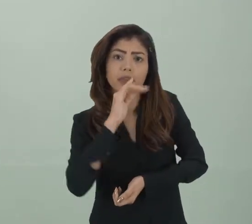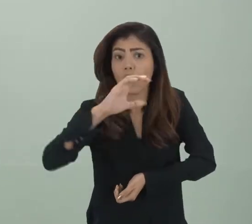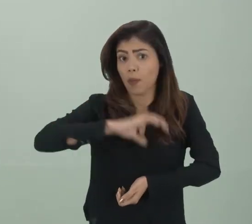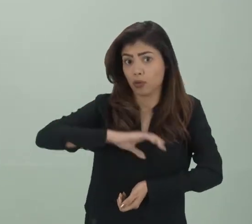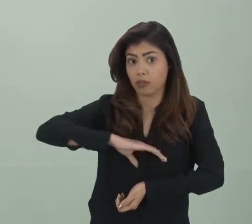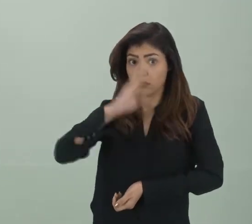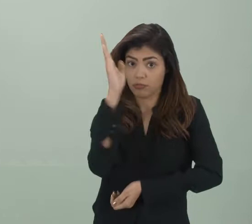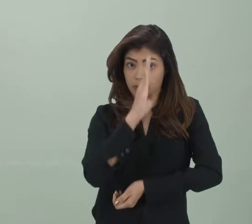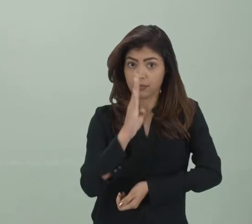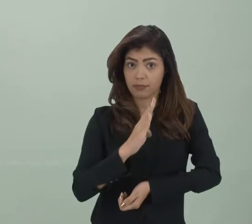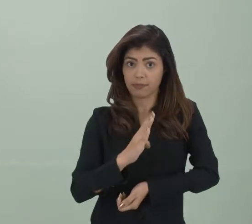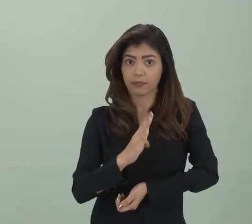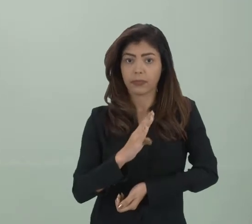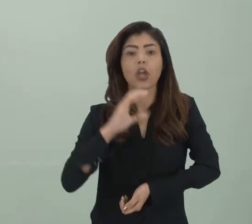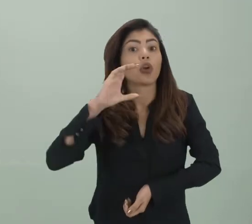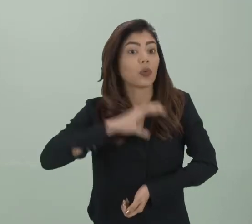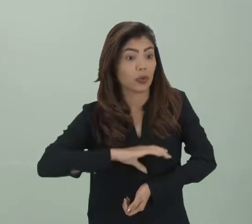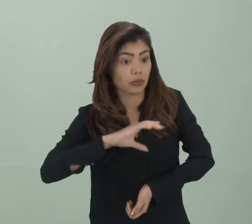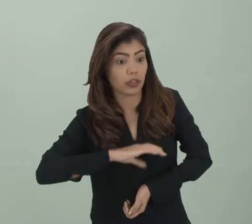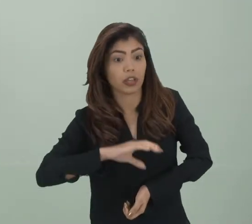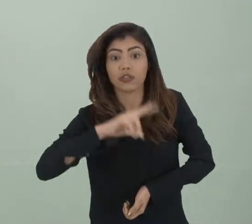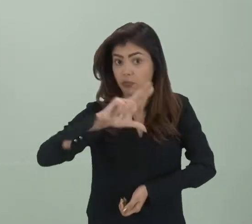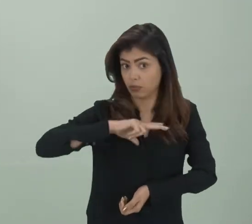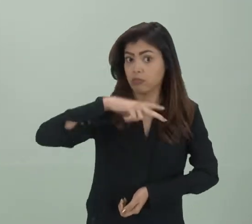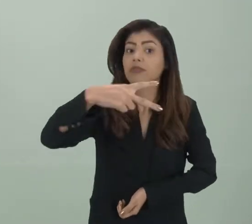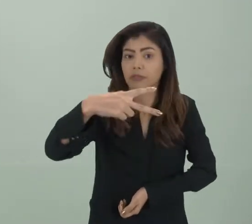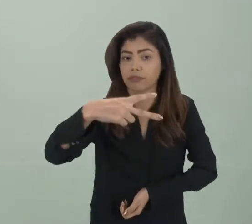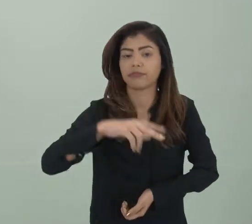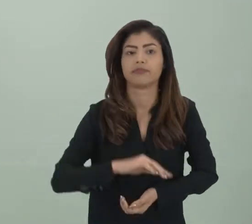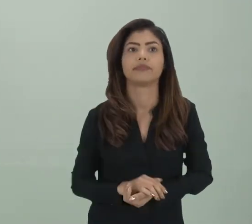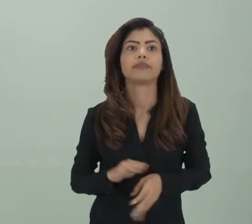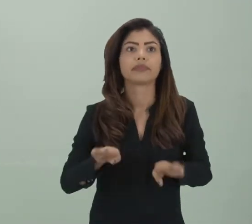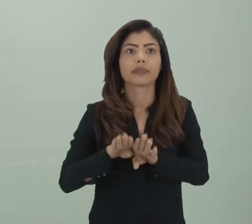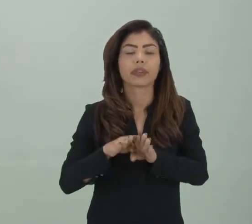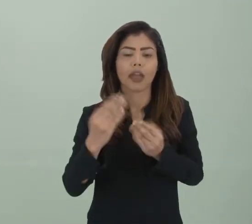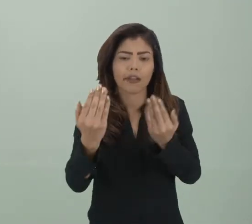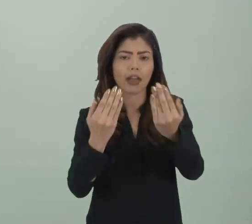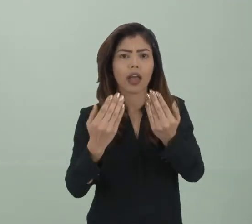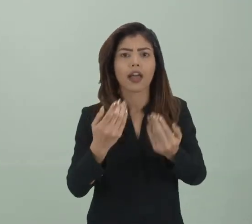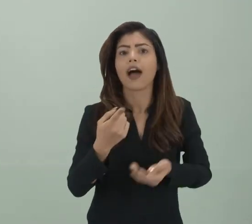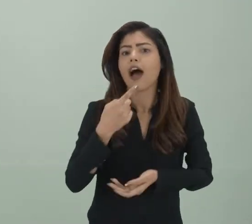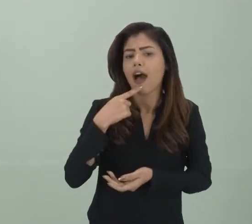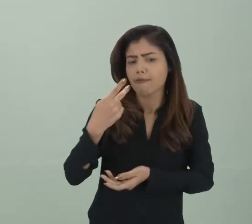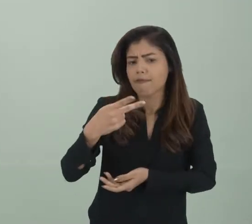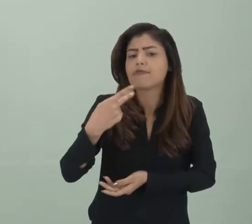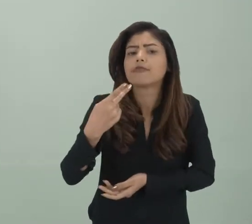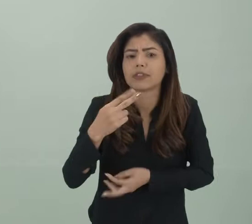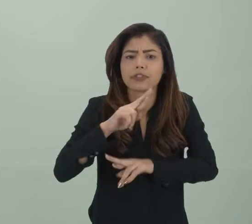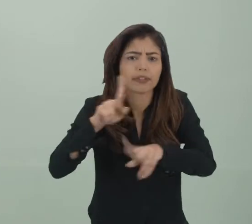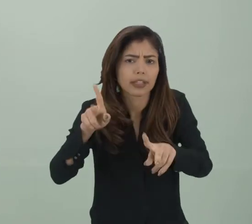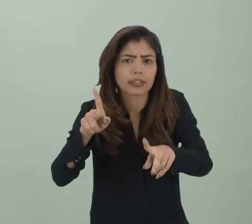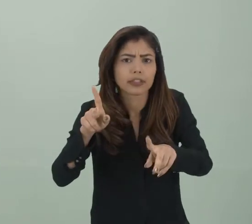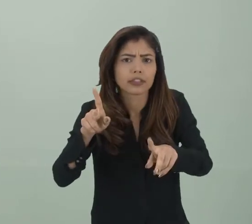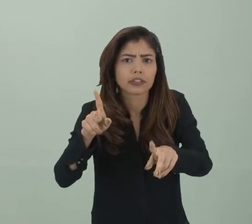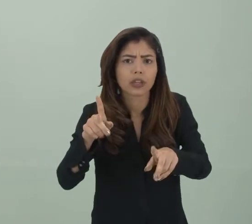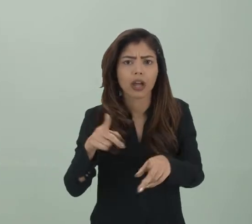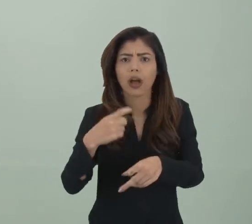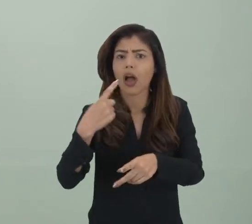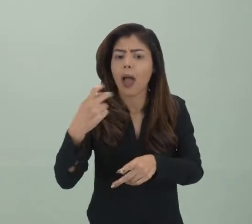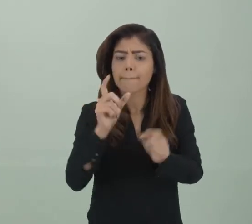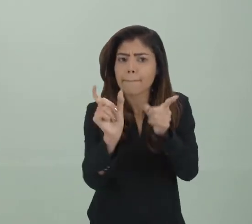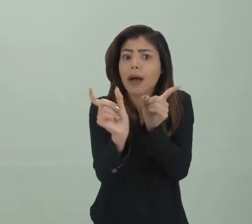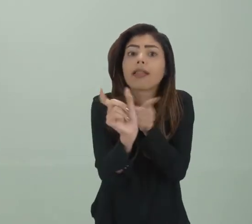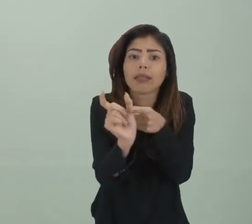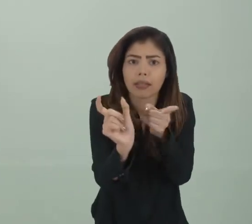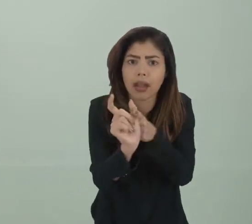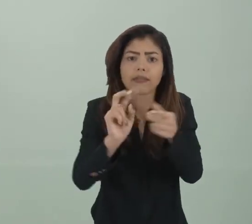do Brasil e o português de Portugal. Nós temos aí uma variação de sotaques, de entonações, de